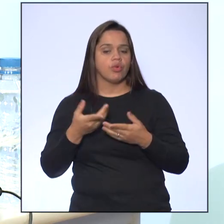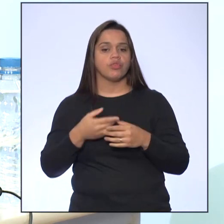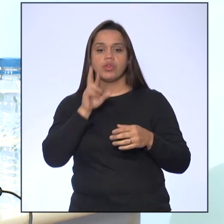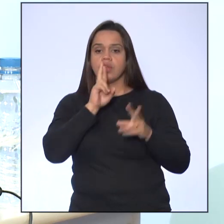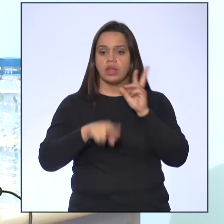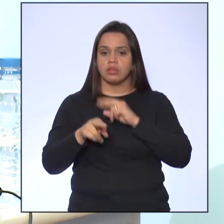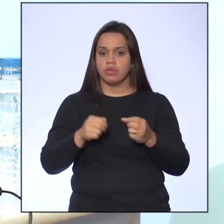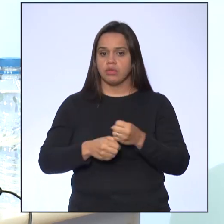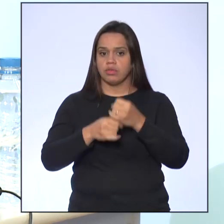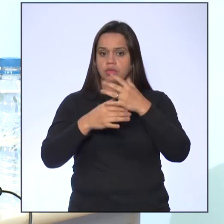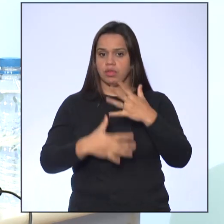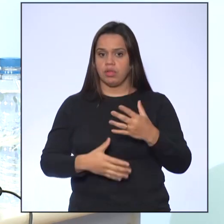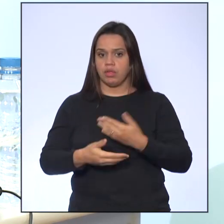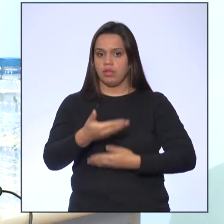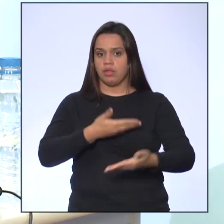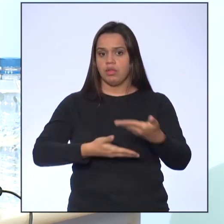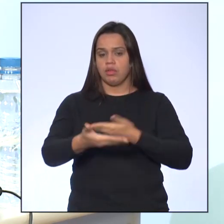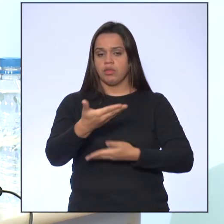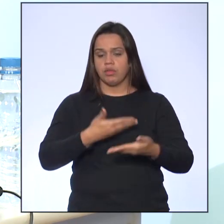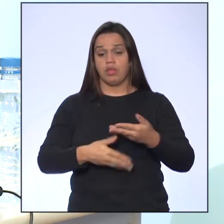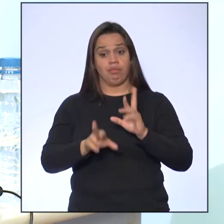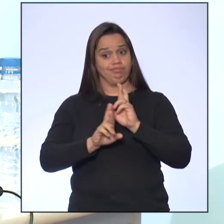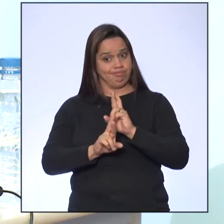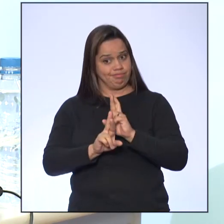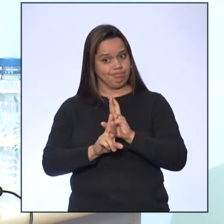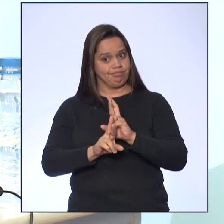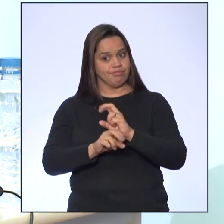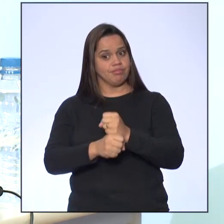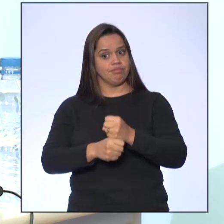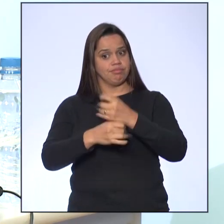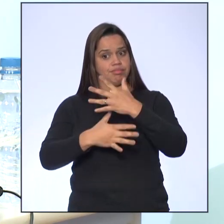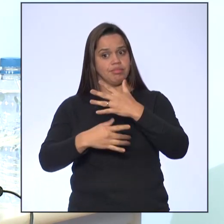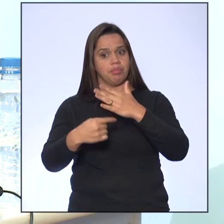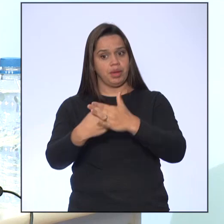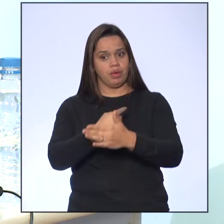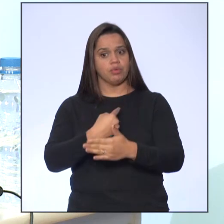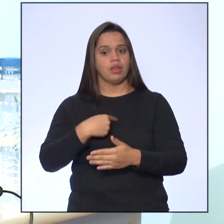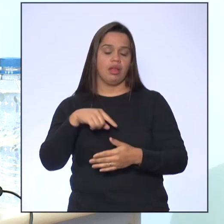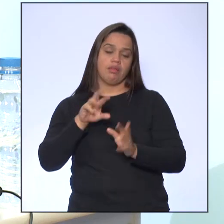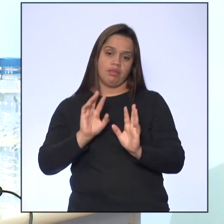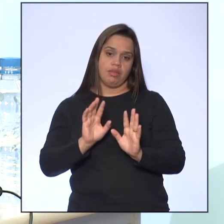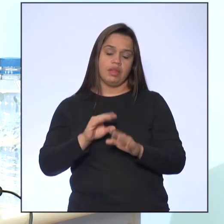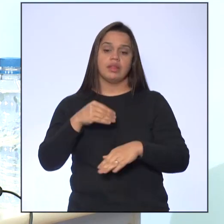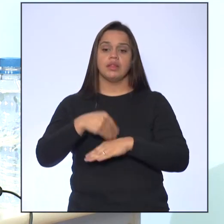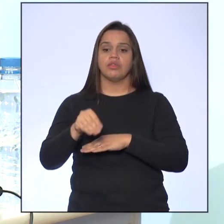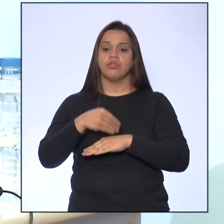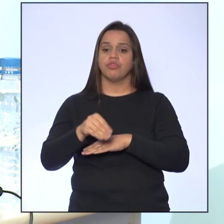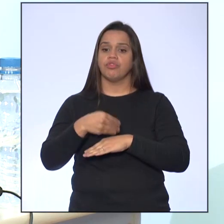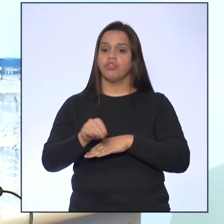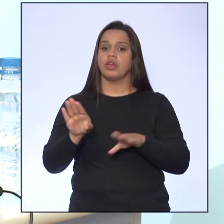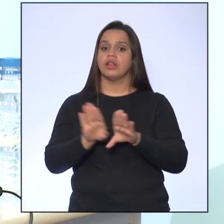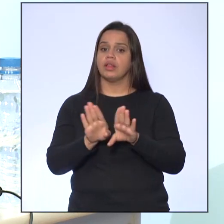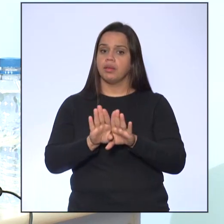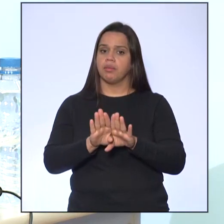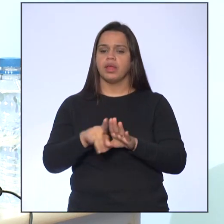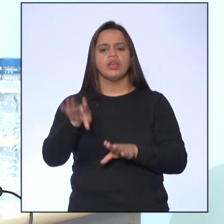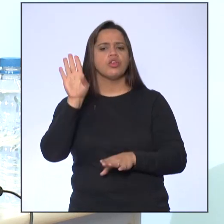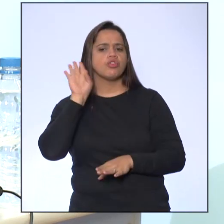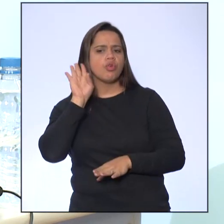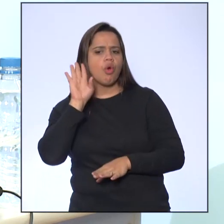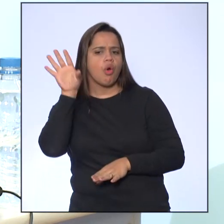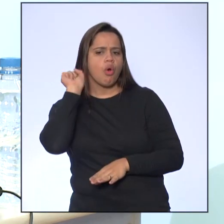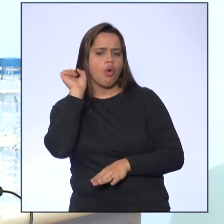Respondemos, espero que tenhamos respondido o que vocês perguntaram. Dicas, pessoal, é aquilo que eu falei. Escutem